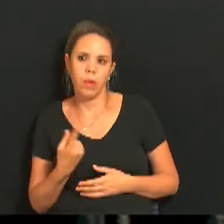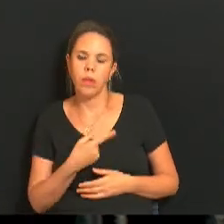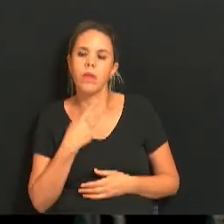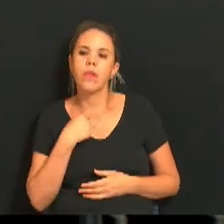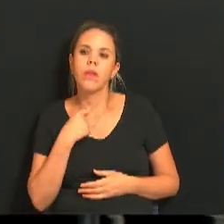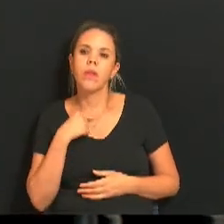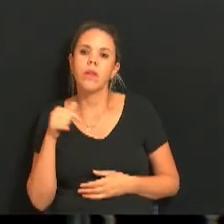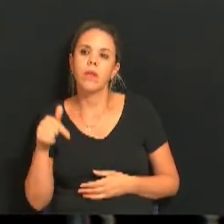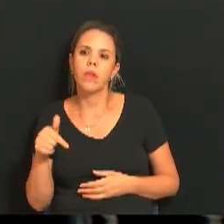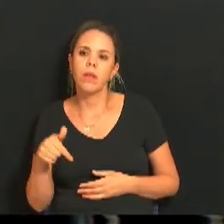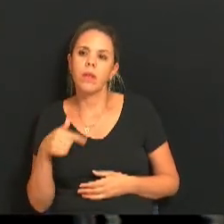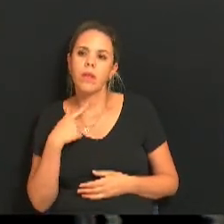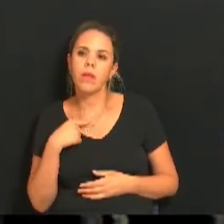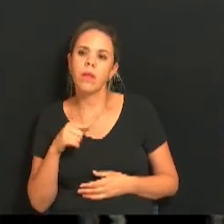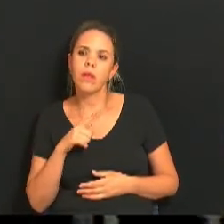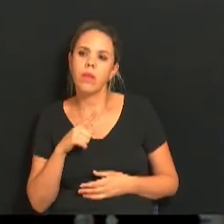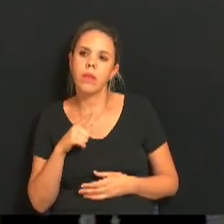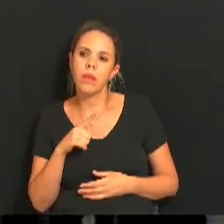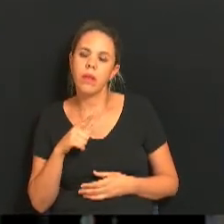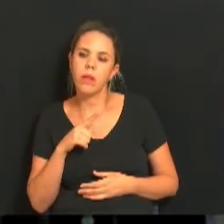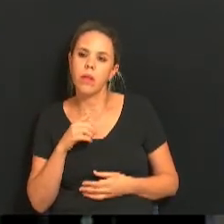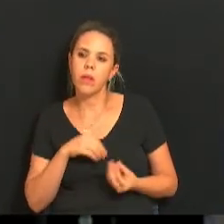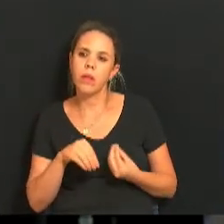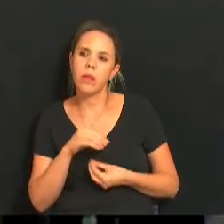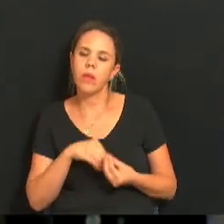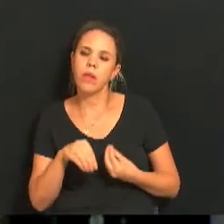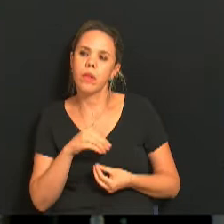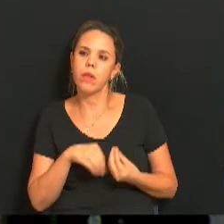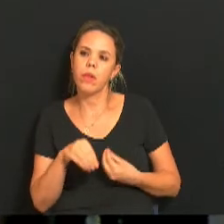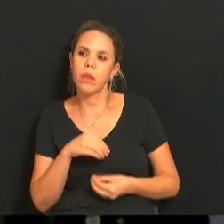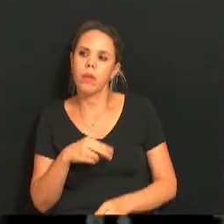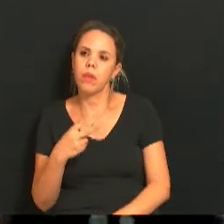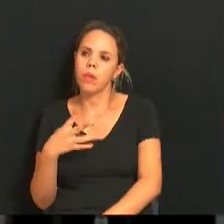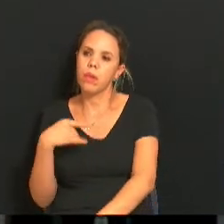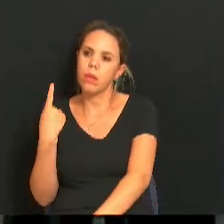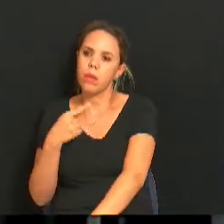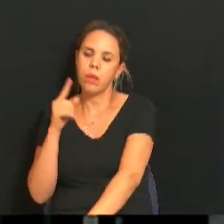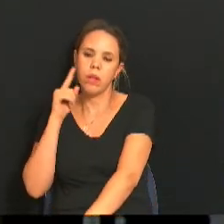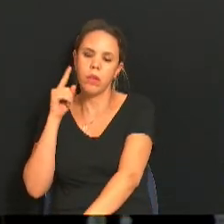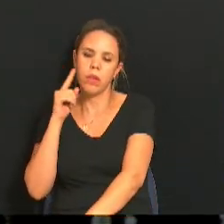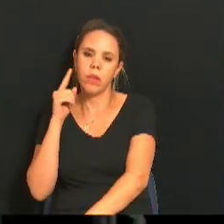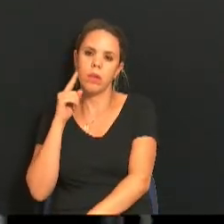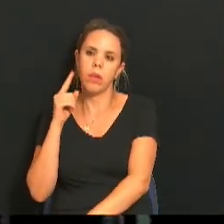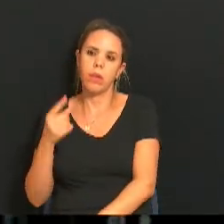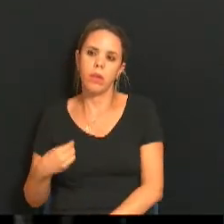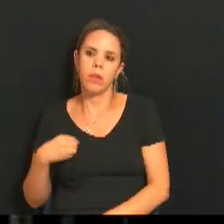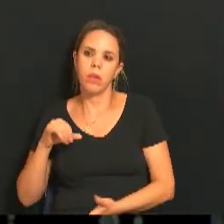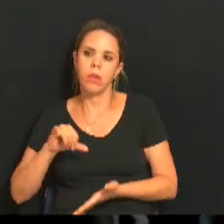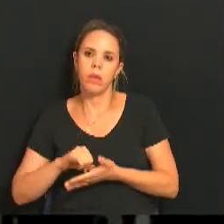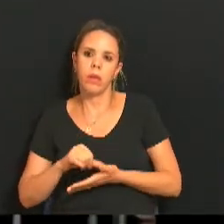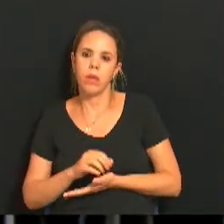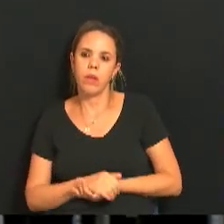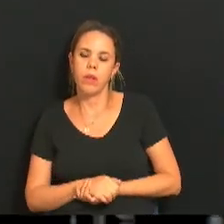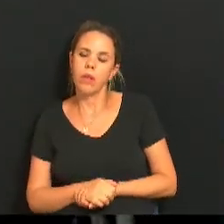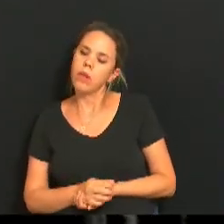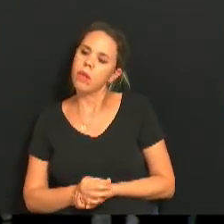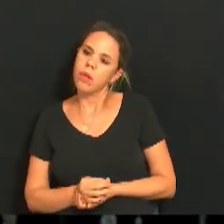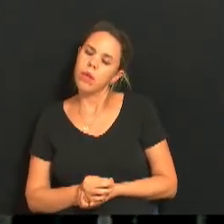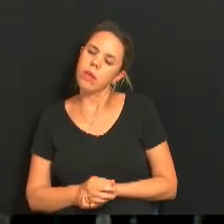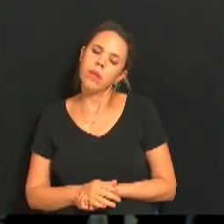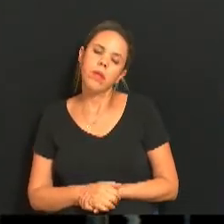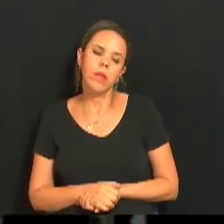desejo aqui aqui tenha uso me simples e funciona 24 horas por dia dando vida ao centro né então